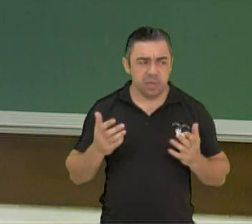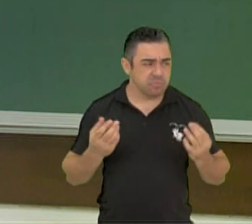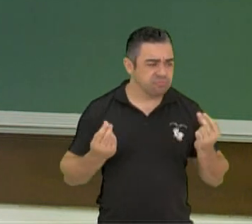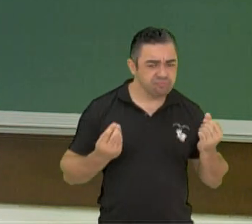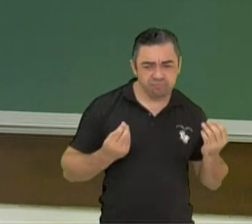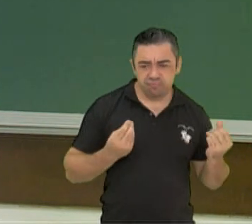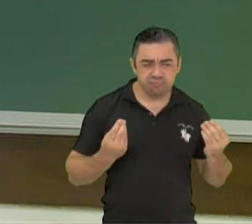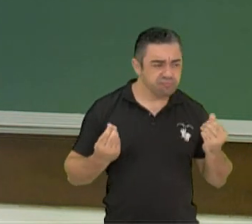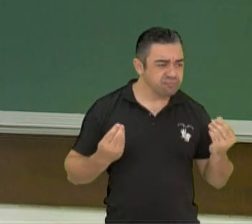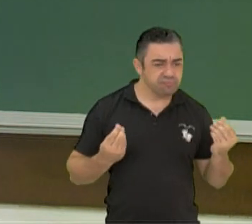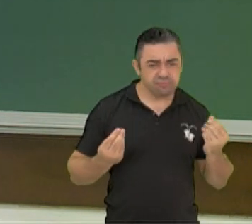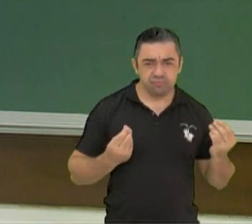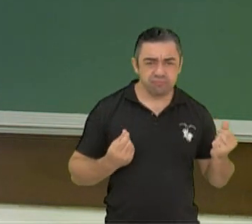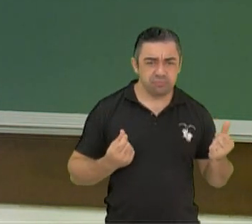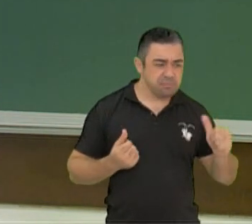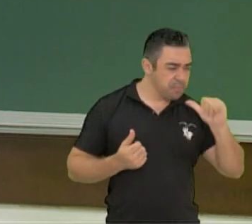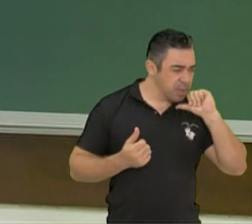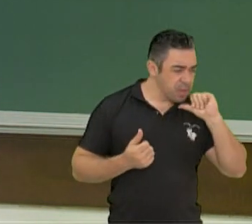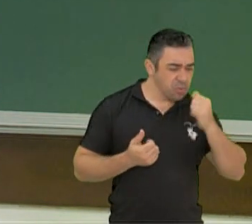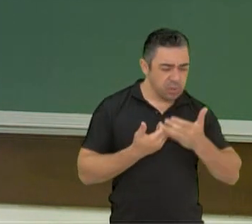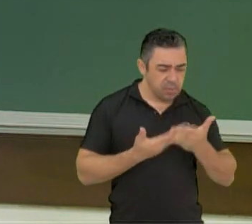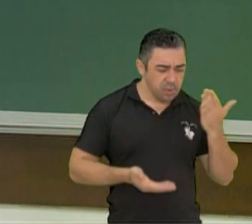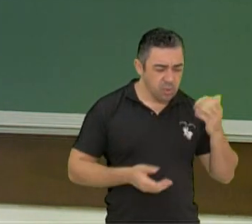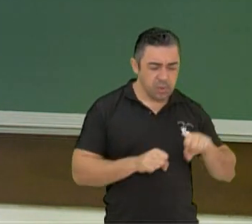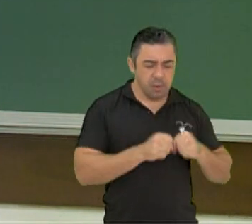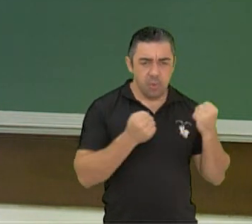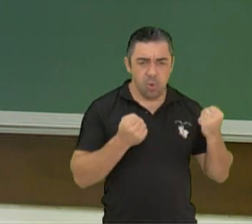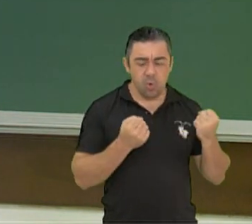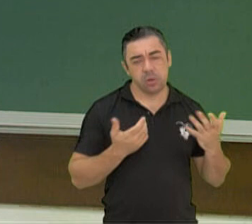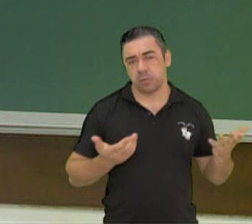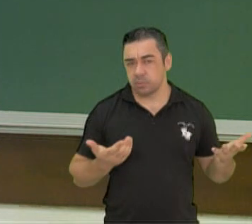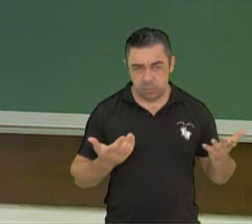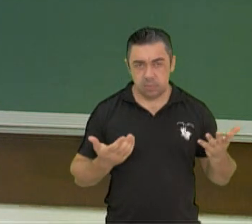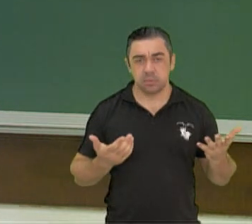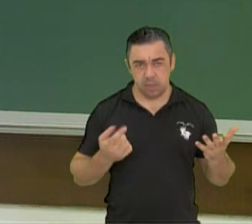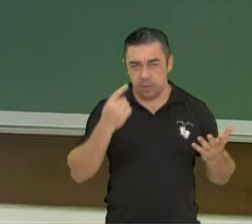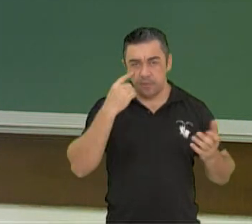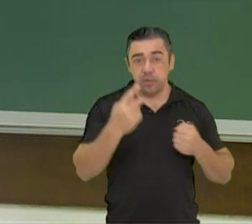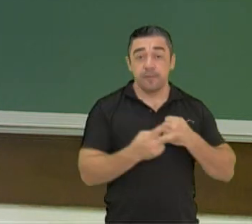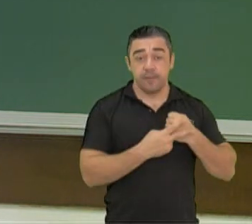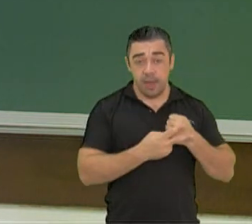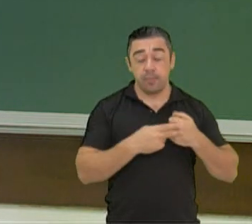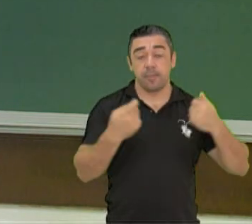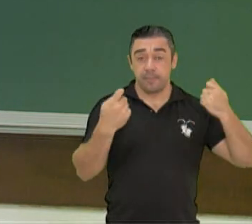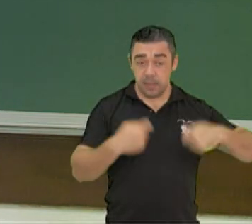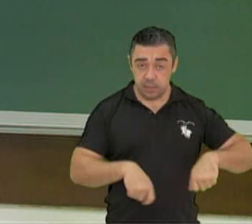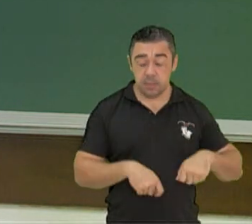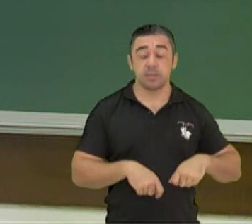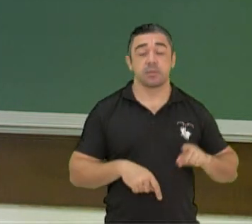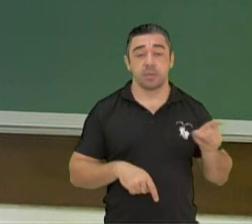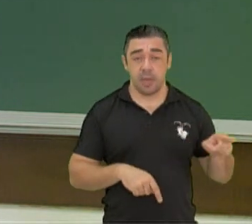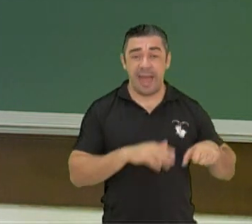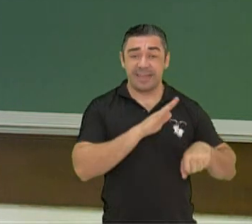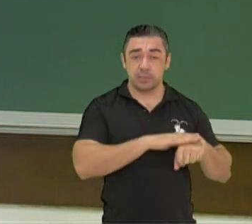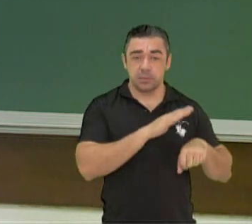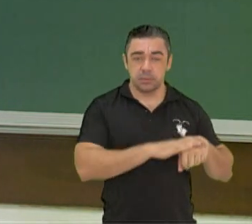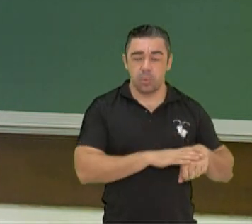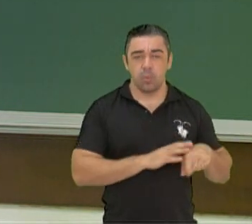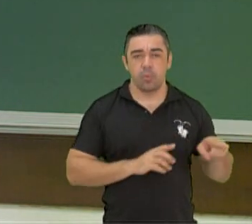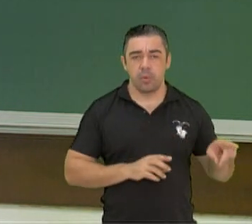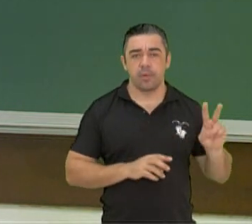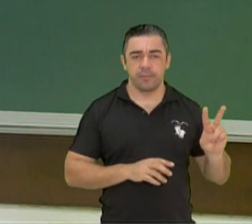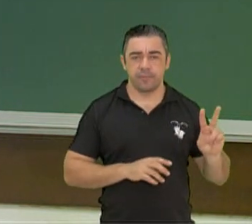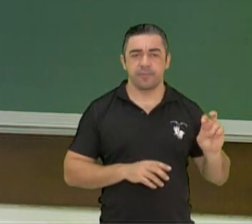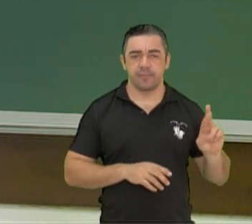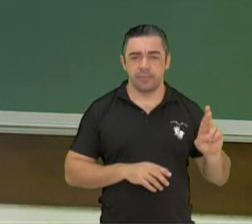Derrubou? Né? Comprou? Não sei, quanta coisa eu posso colocar ali? Então veja, precisa do verbo de ação para que